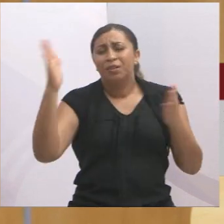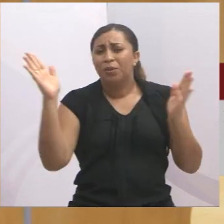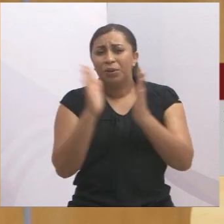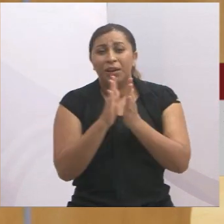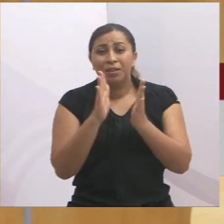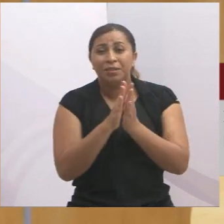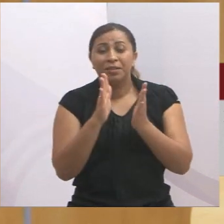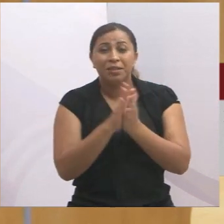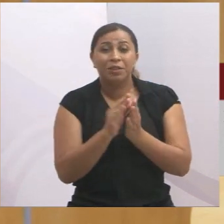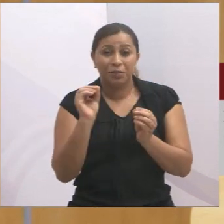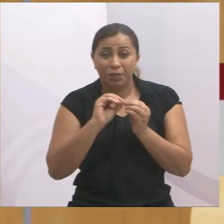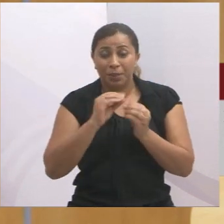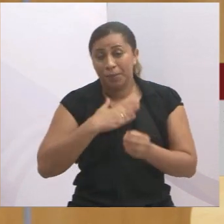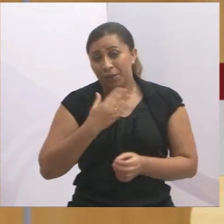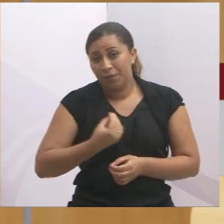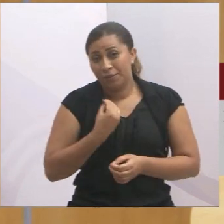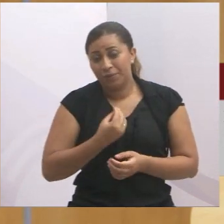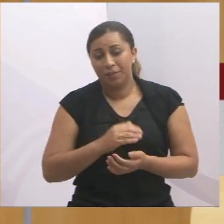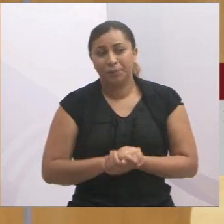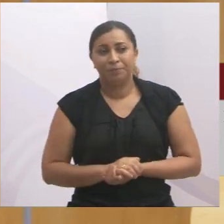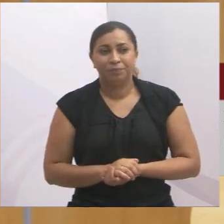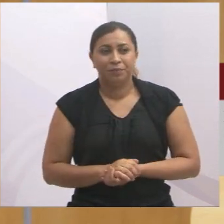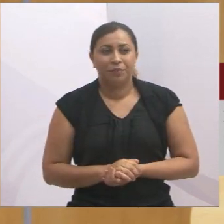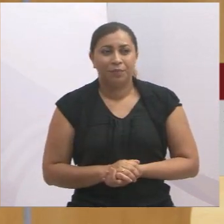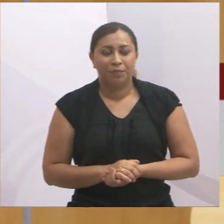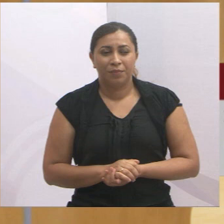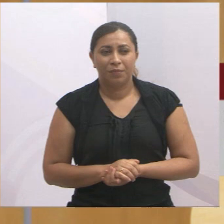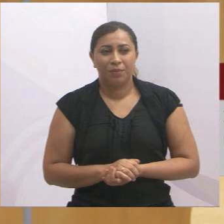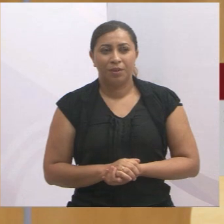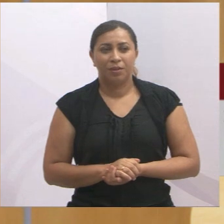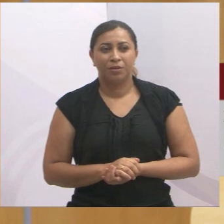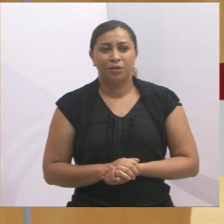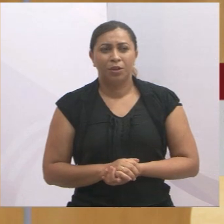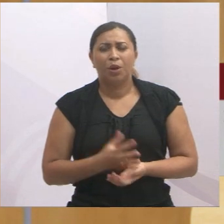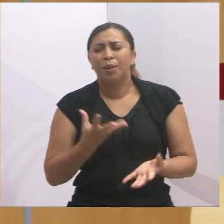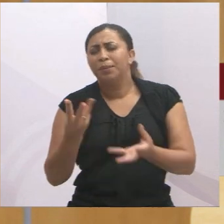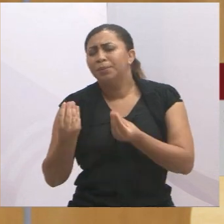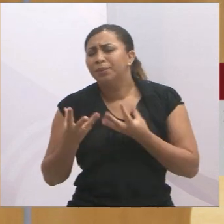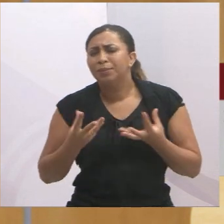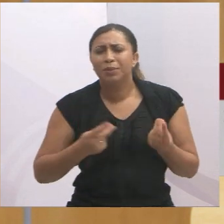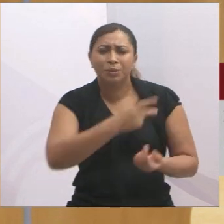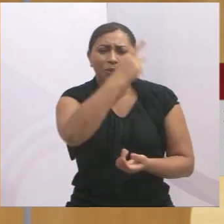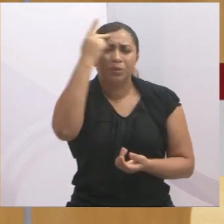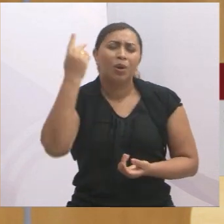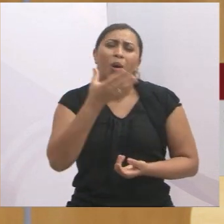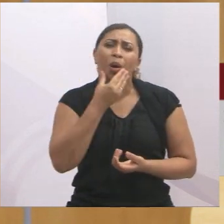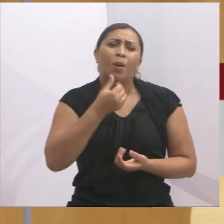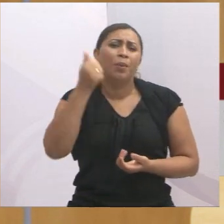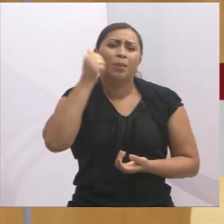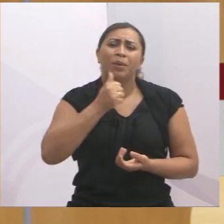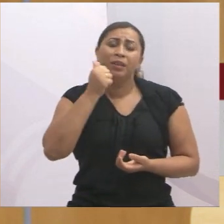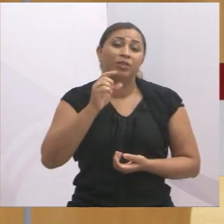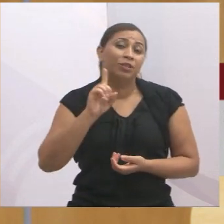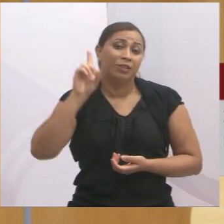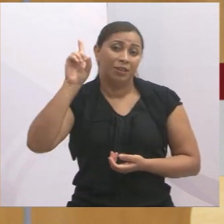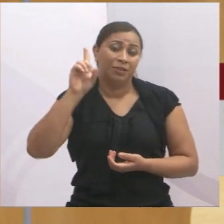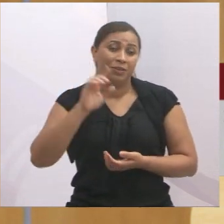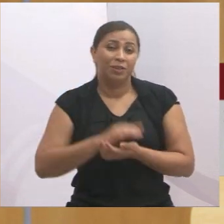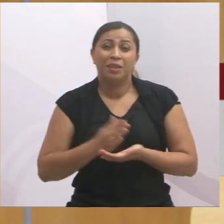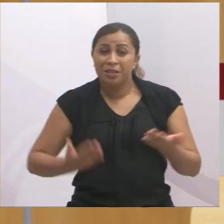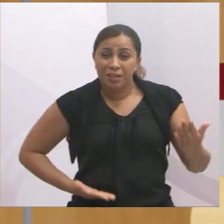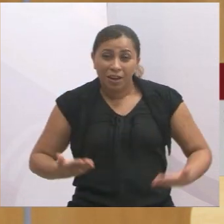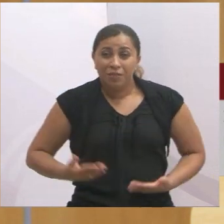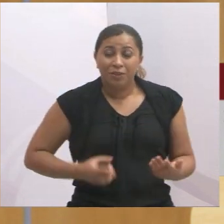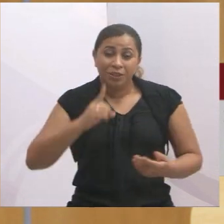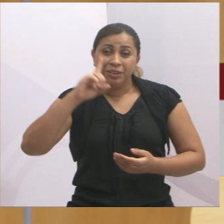tive, nominada por muitas pessoas, homens e mulheres de Deus, que